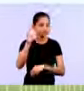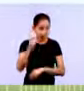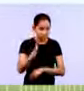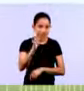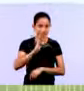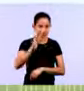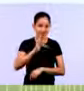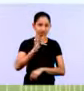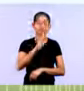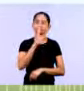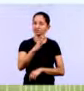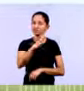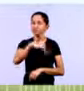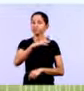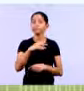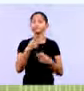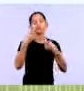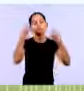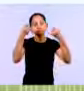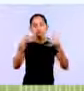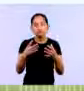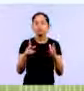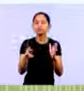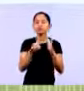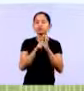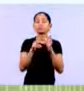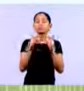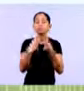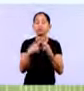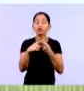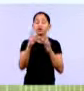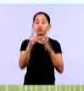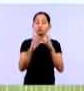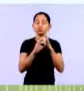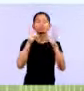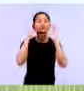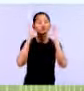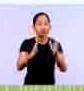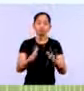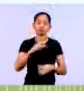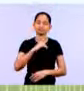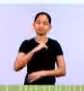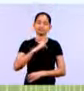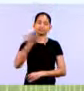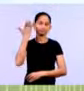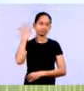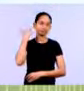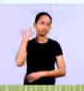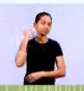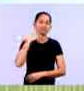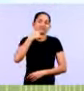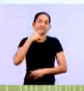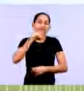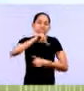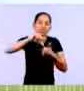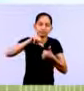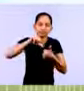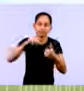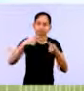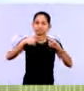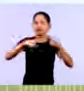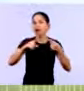tratamos especificamente deles, pois a Constituição já os instituiu. Não há nenhuma hipótese